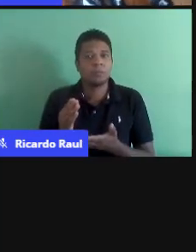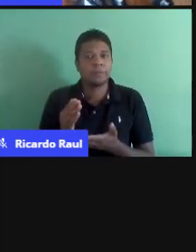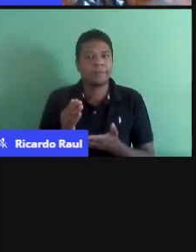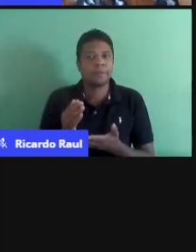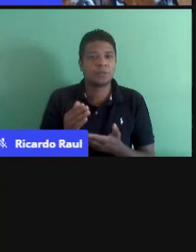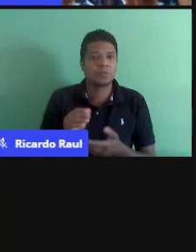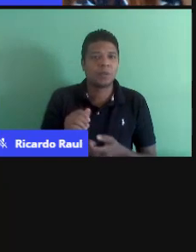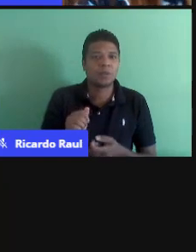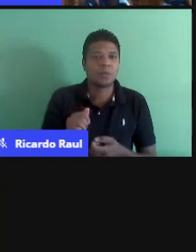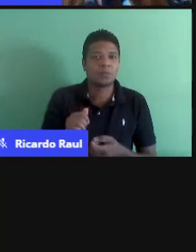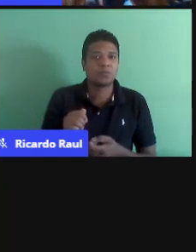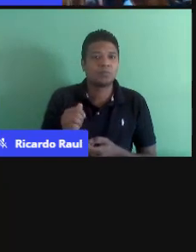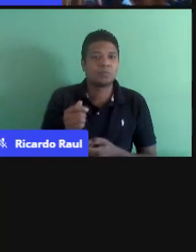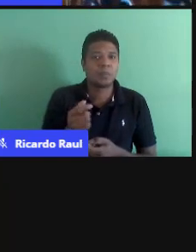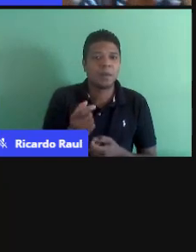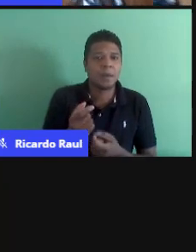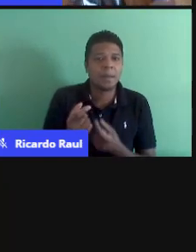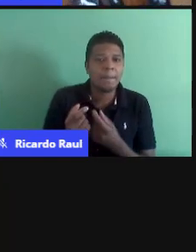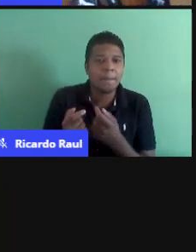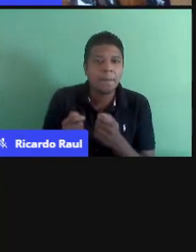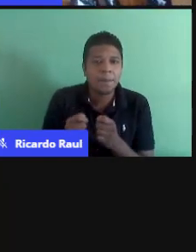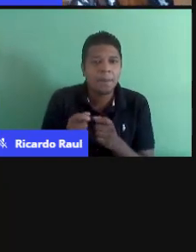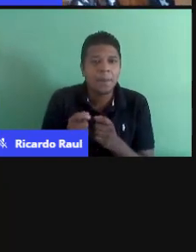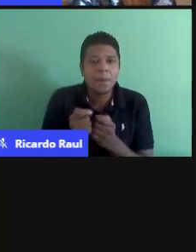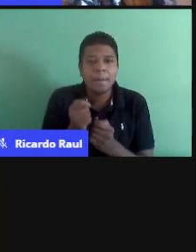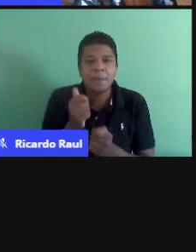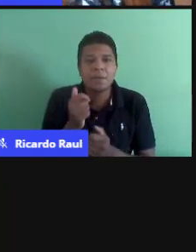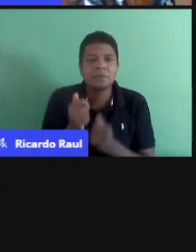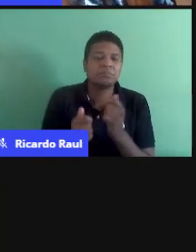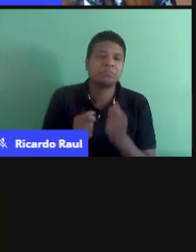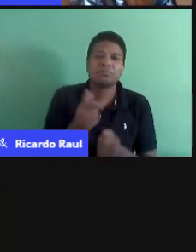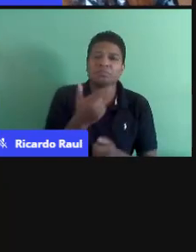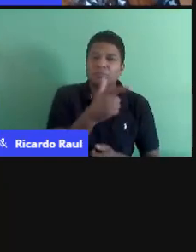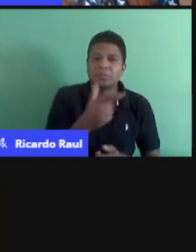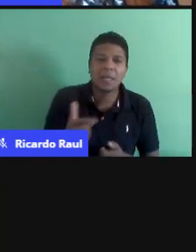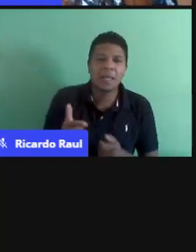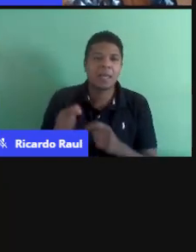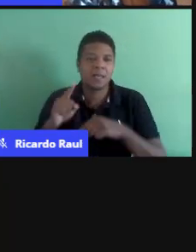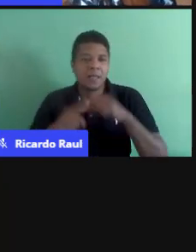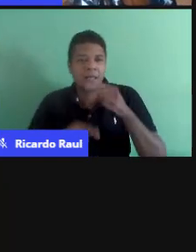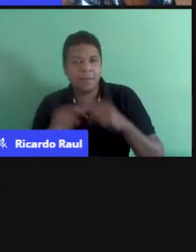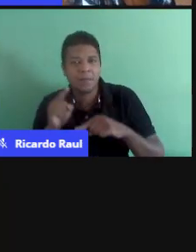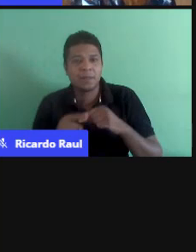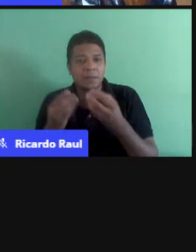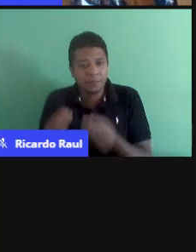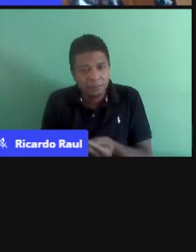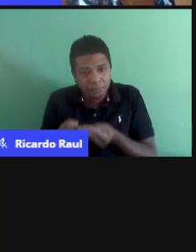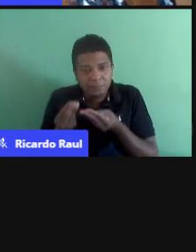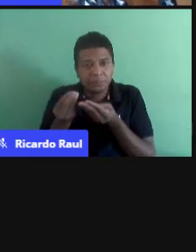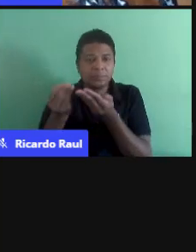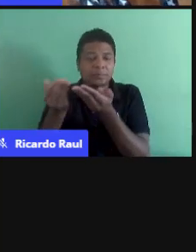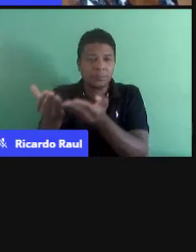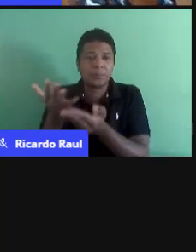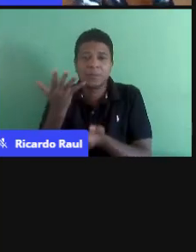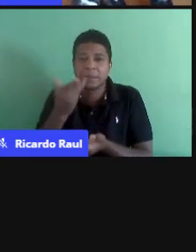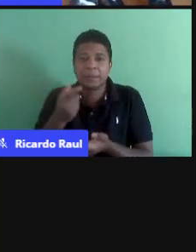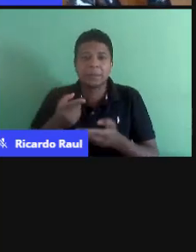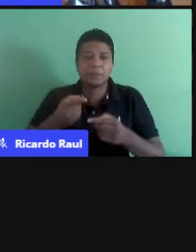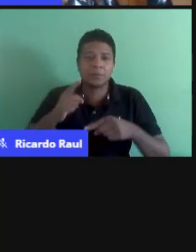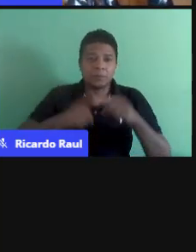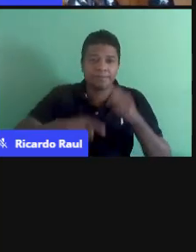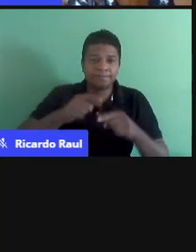mas a gente não pode deixar de falar da importância de oferecermos para nossas crianças uma diversidade